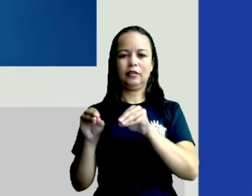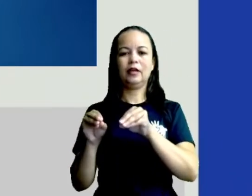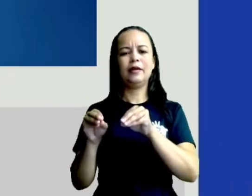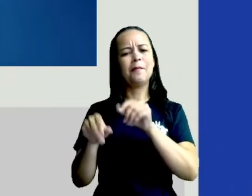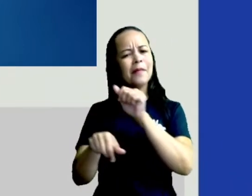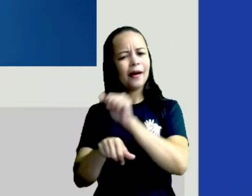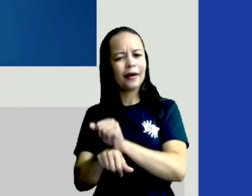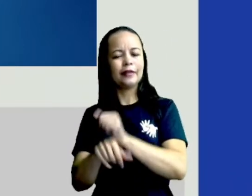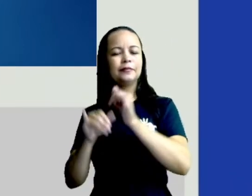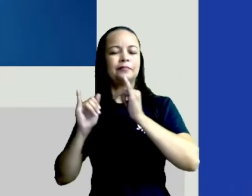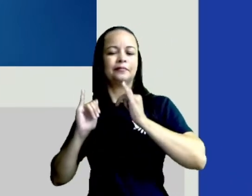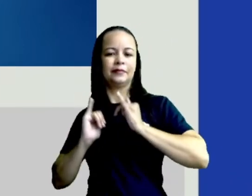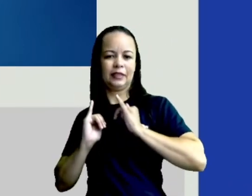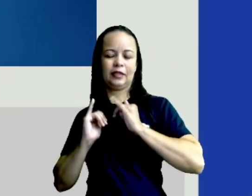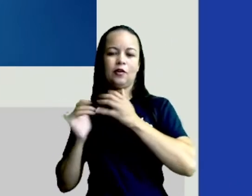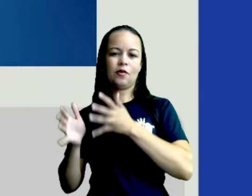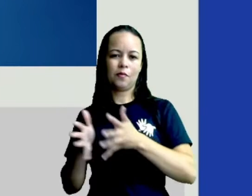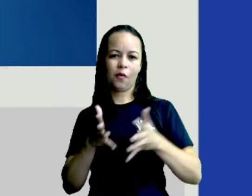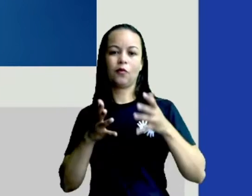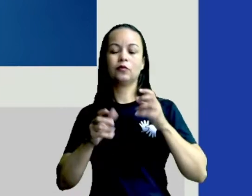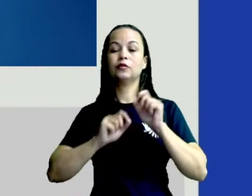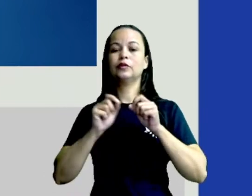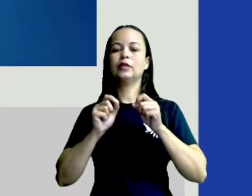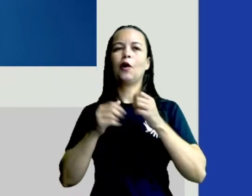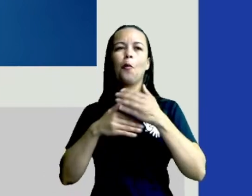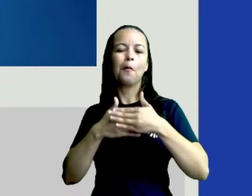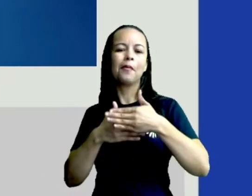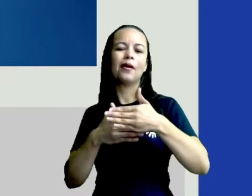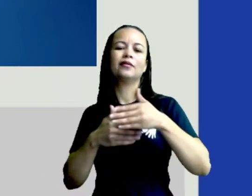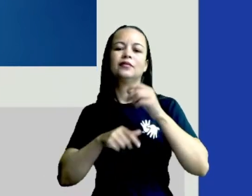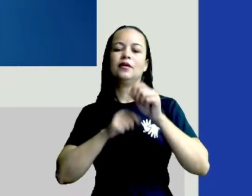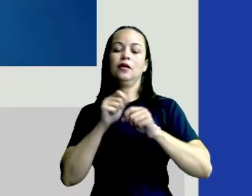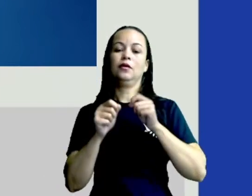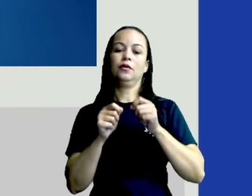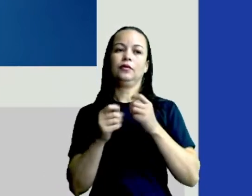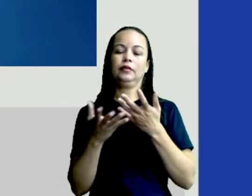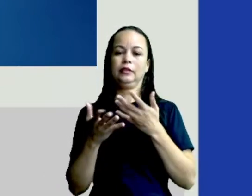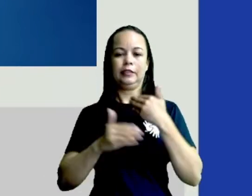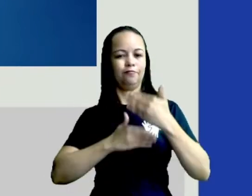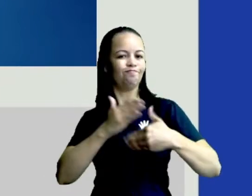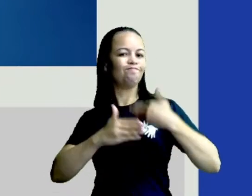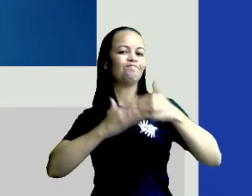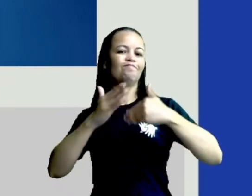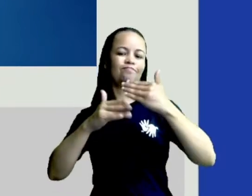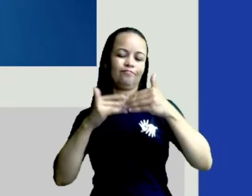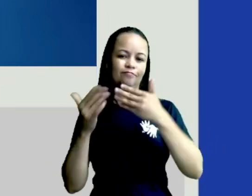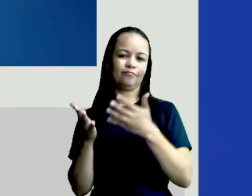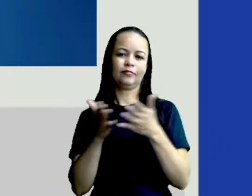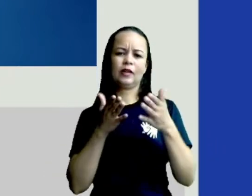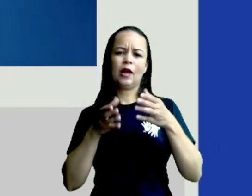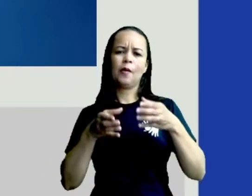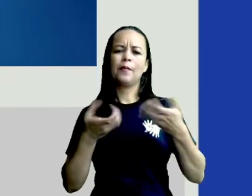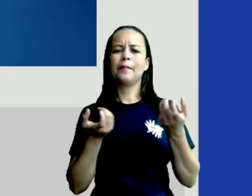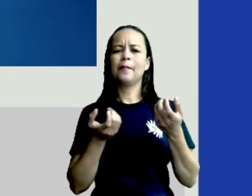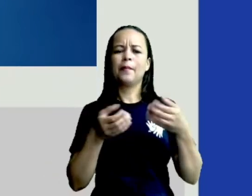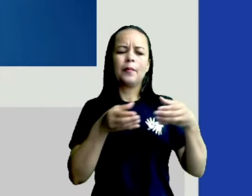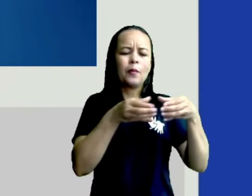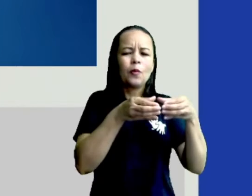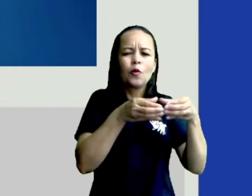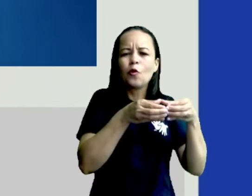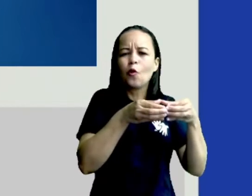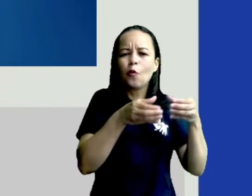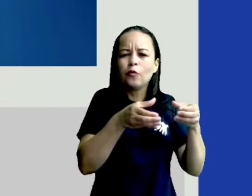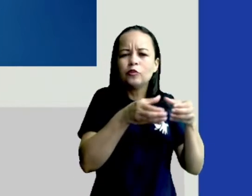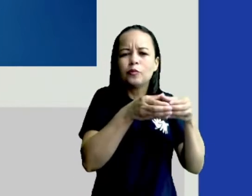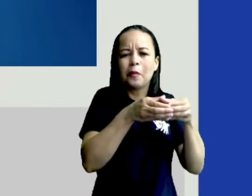repousos. Nesses repousos iriam se dar, né? Iriam se desenvolver pequenos comércios e